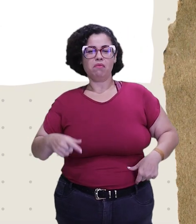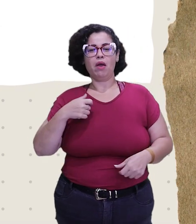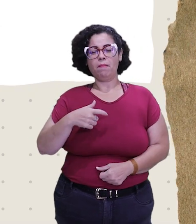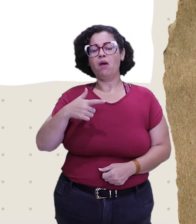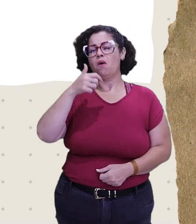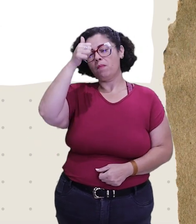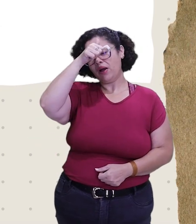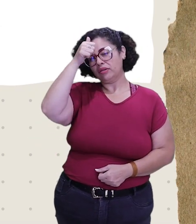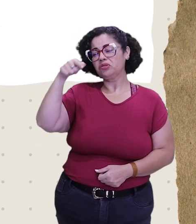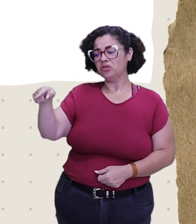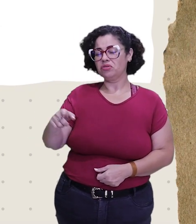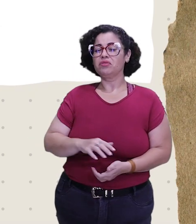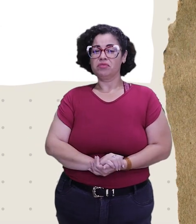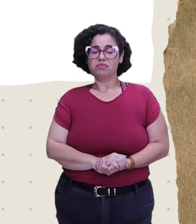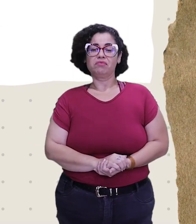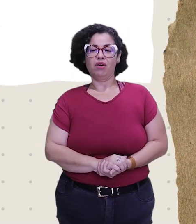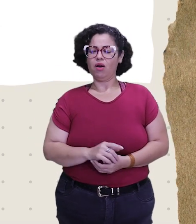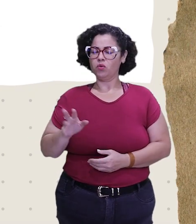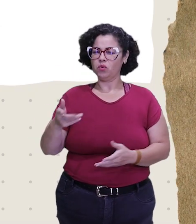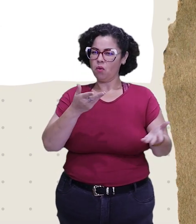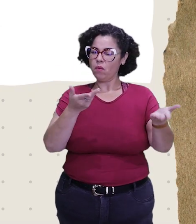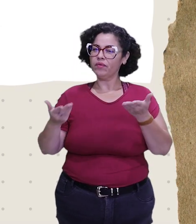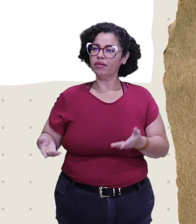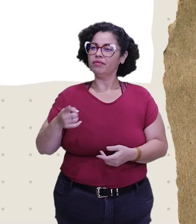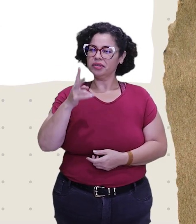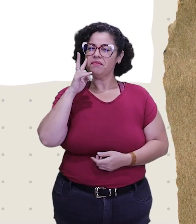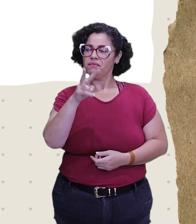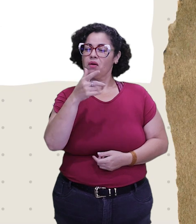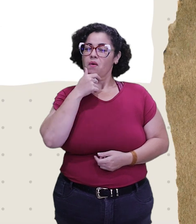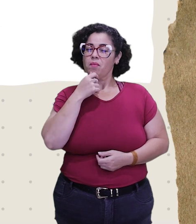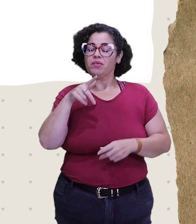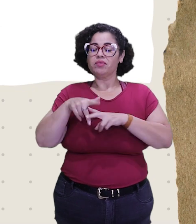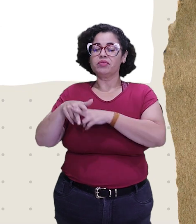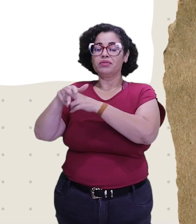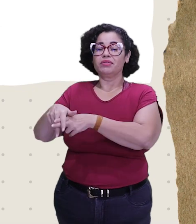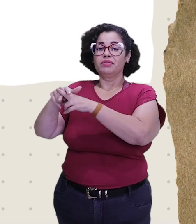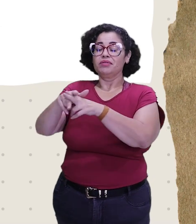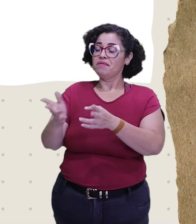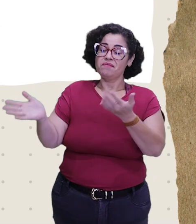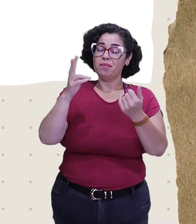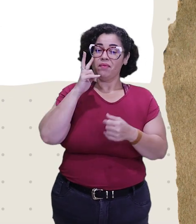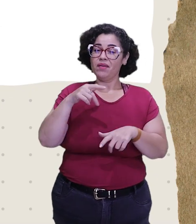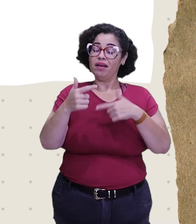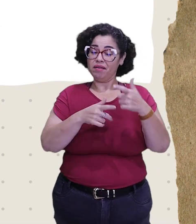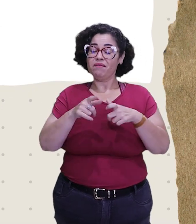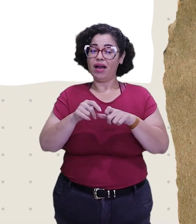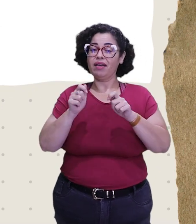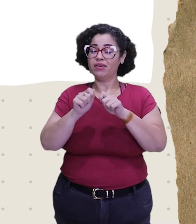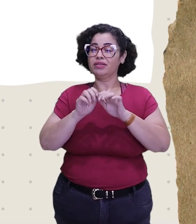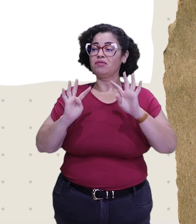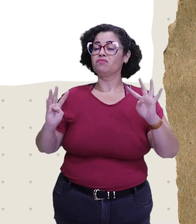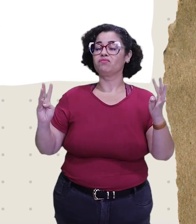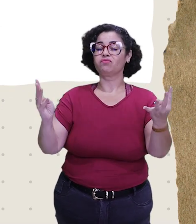padrinho. O Sem Pernas convidou a todos para irem ver o carrossel na outra noite, quando acabariam de